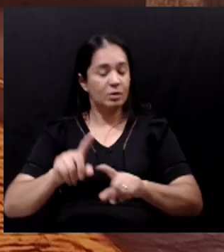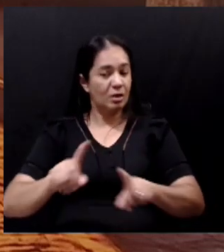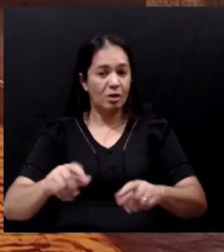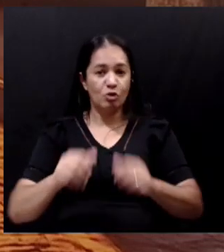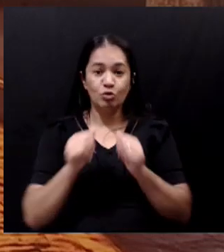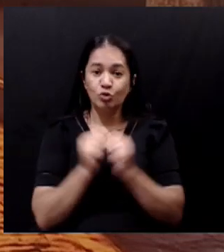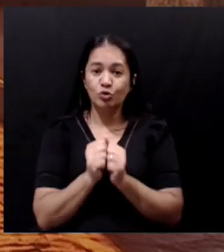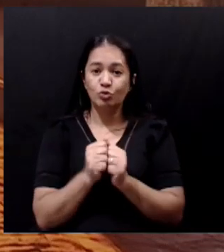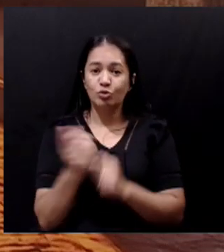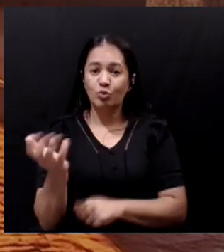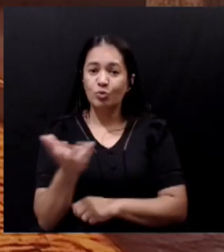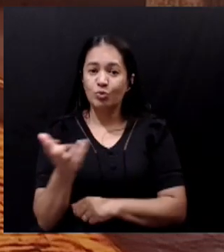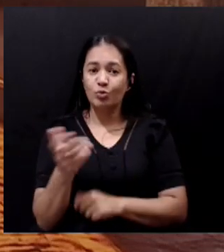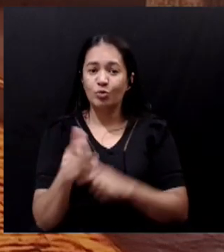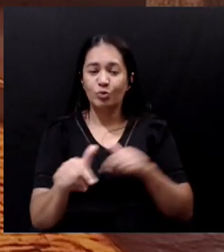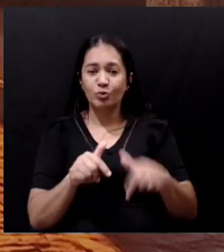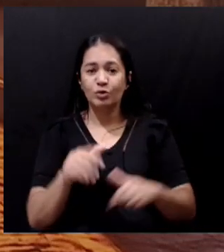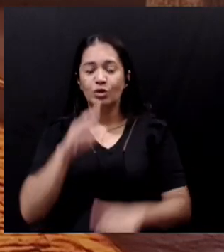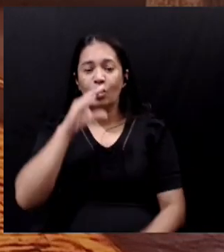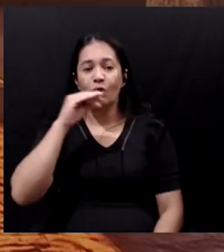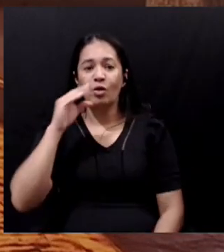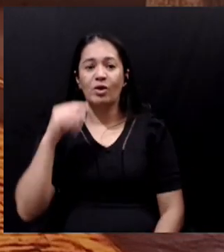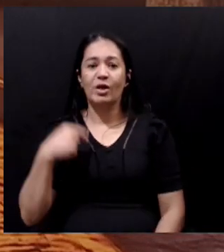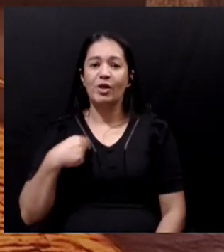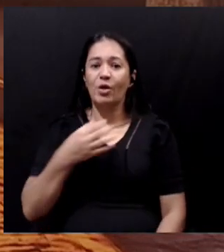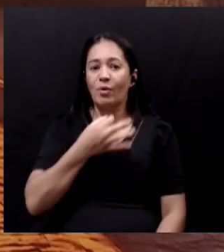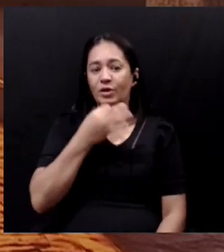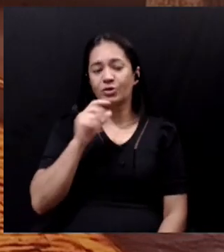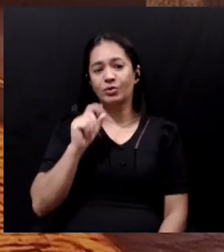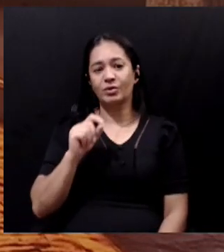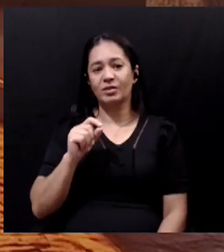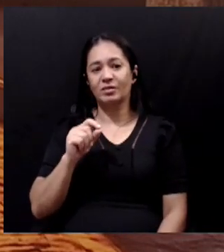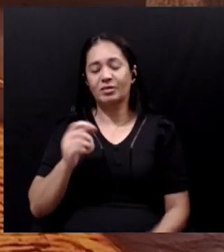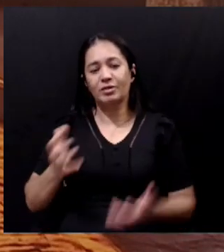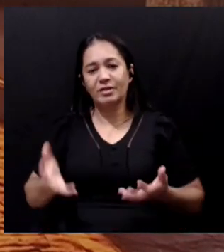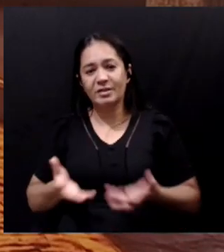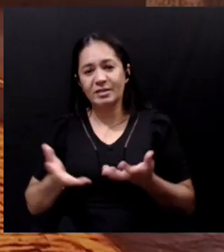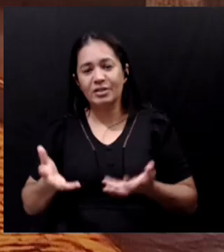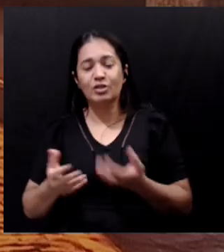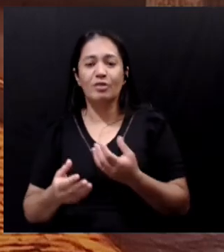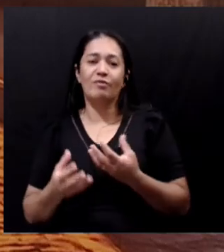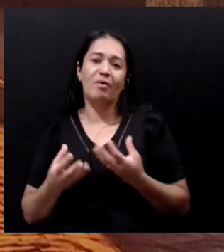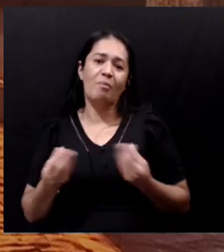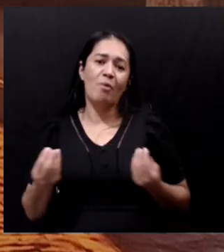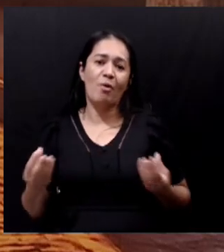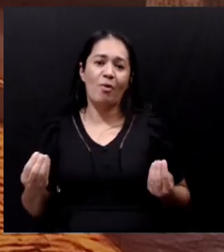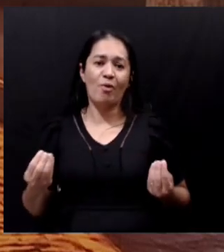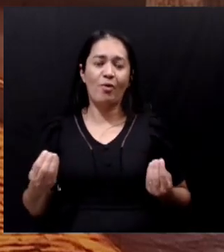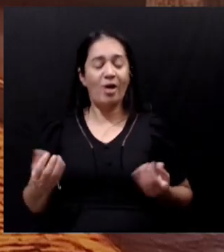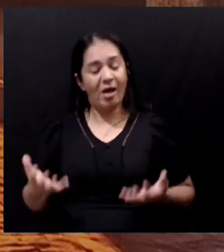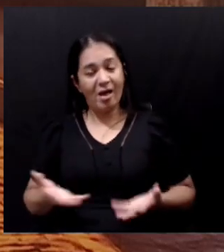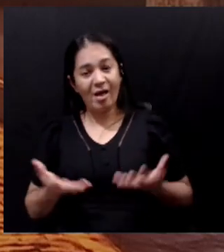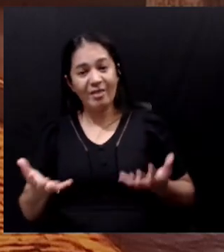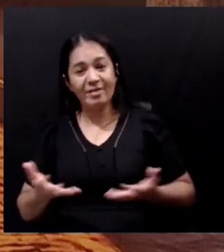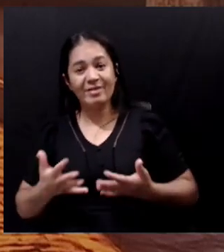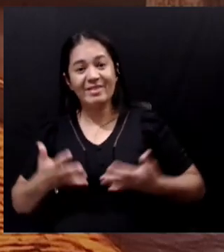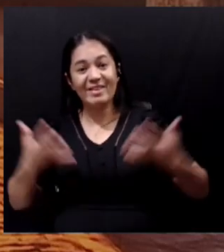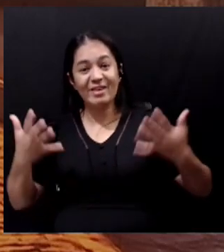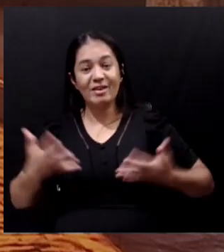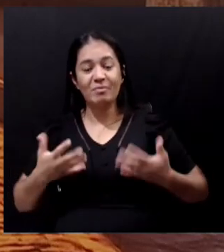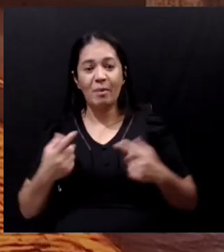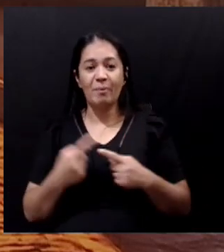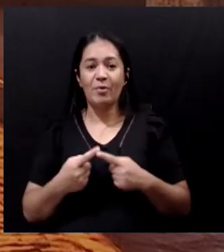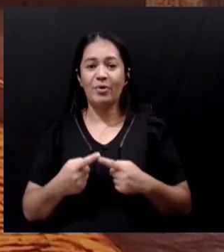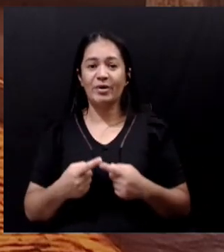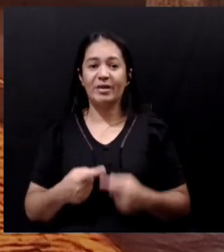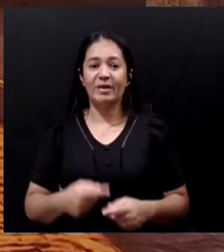os colaboradores, né? E eu acho que isso daí incentiva bastante, anima eles, né? Porque não é um negócio que